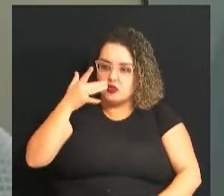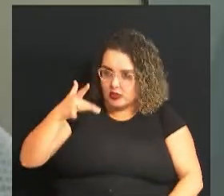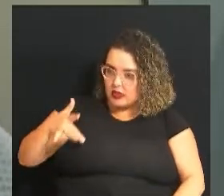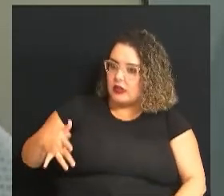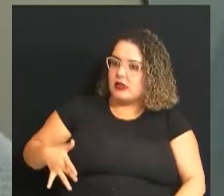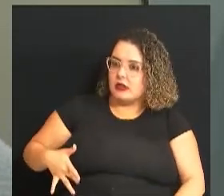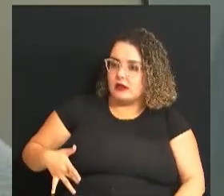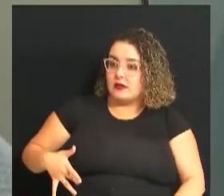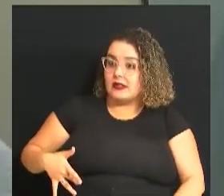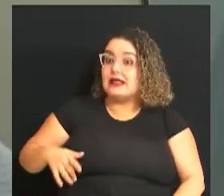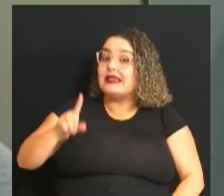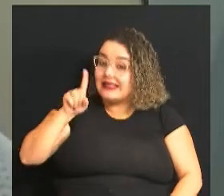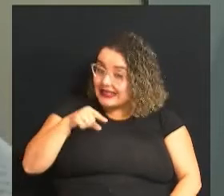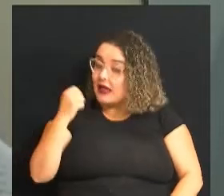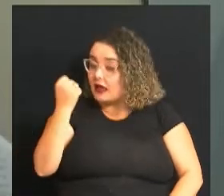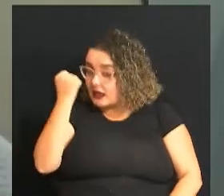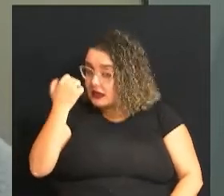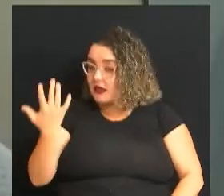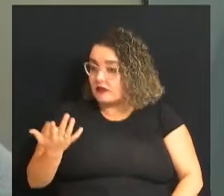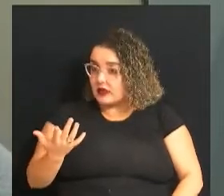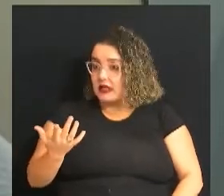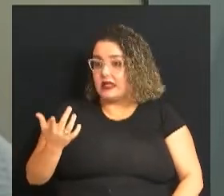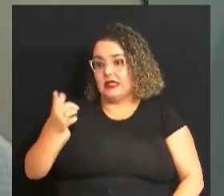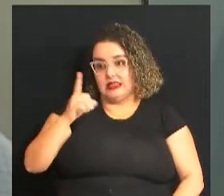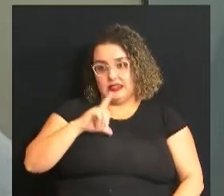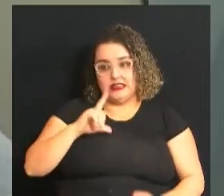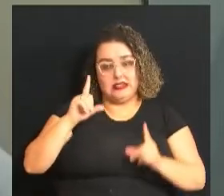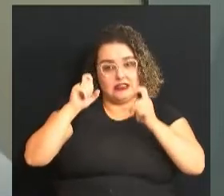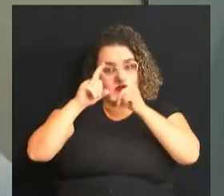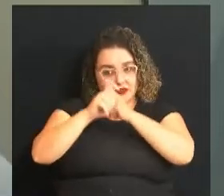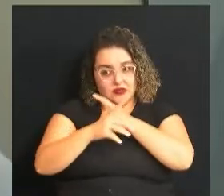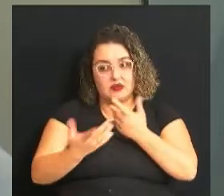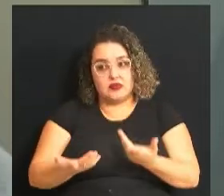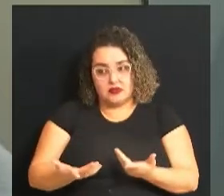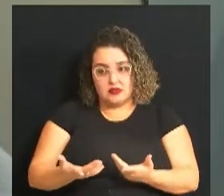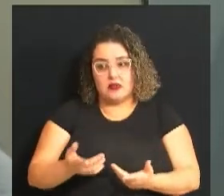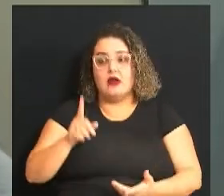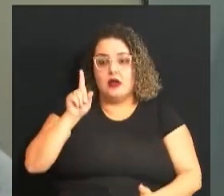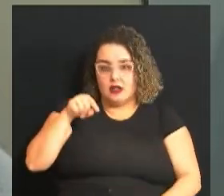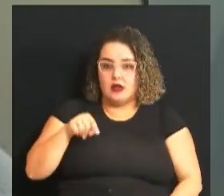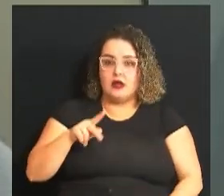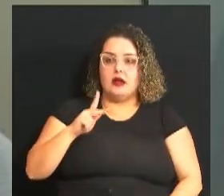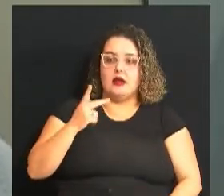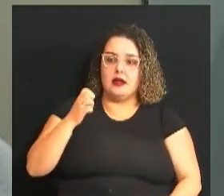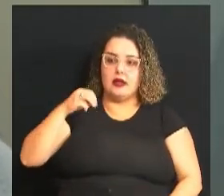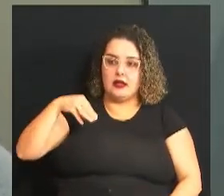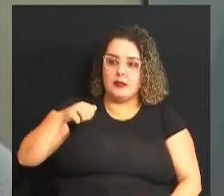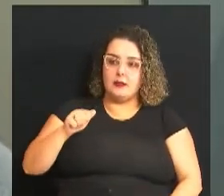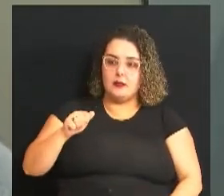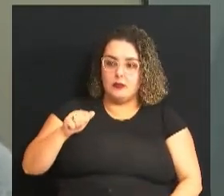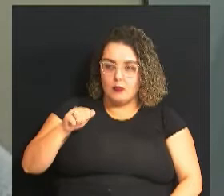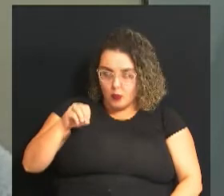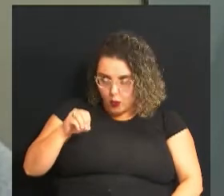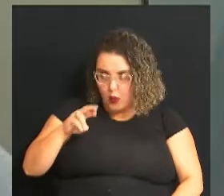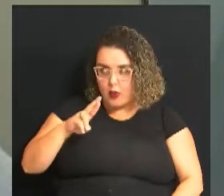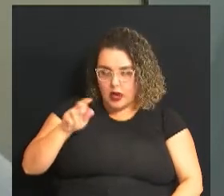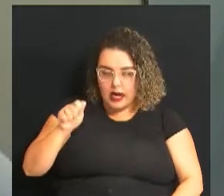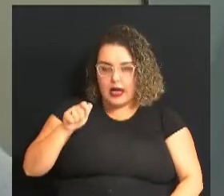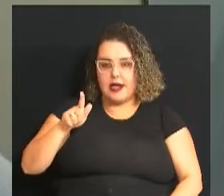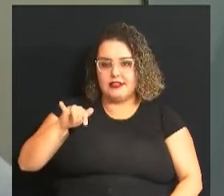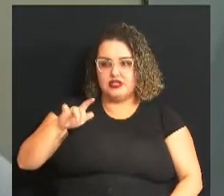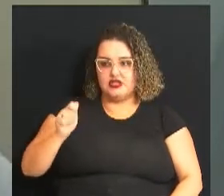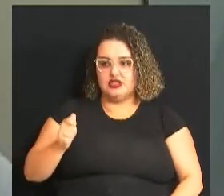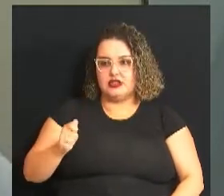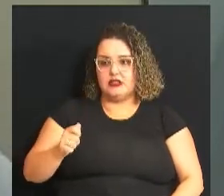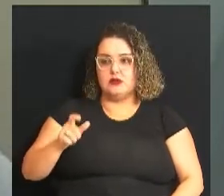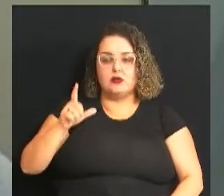seja grave e que tenha complicações, sendo uma delas a hemorragia. Então, por exemplo, pacientes que têm